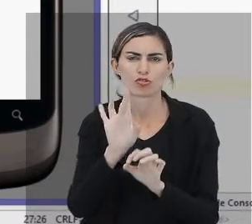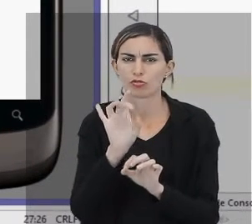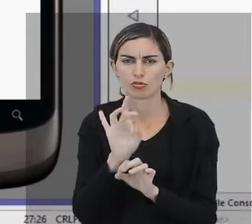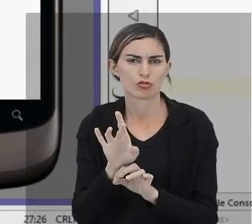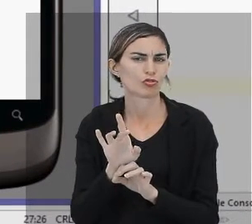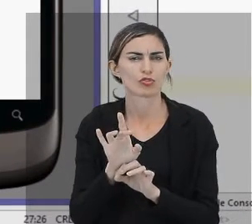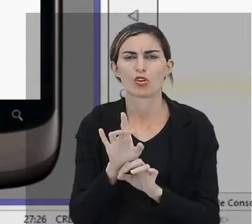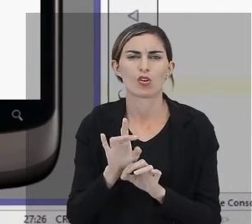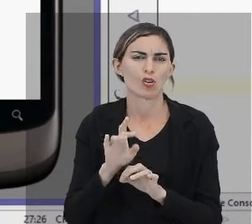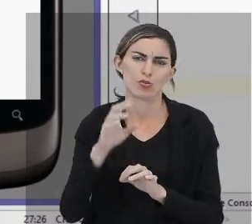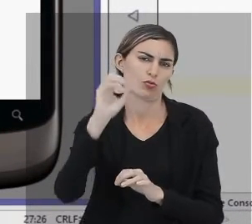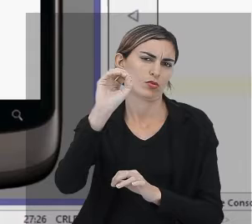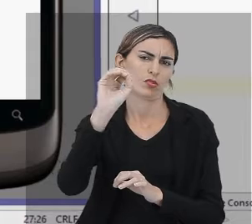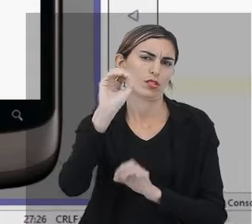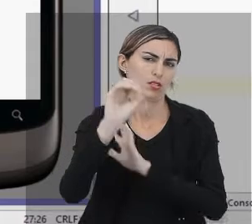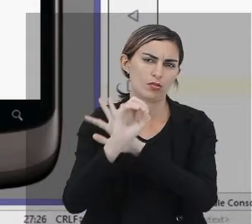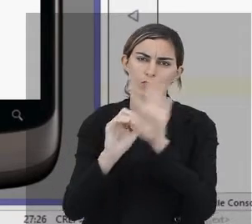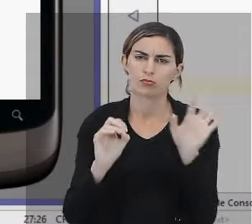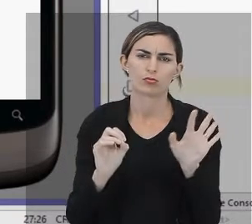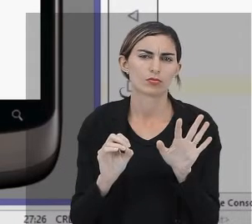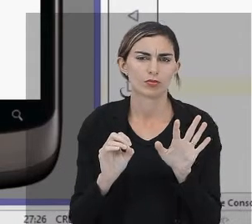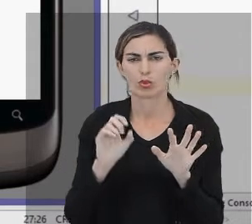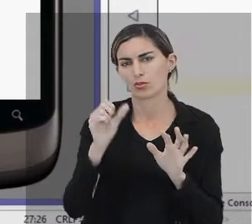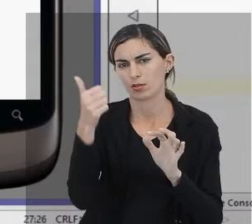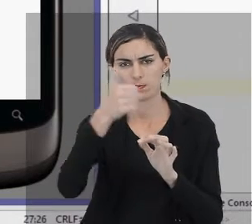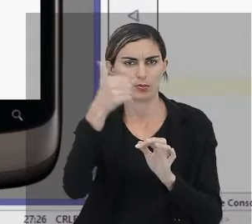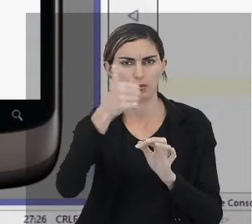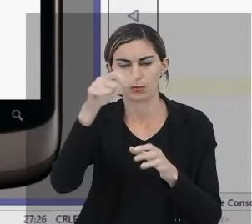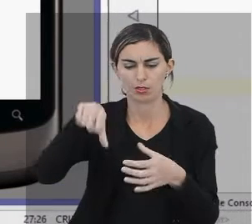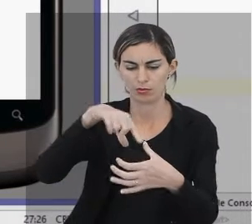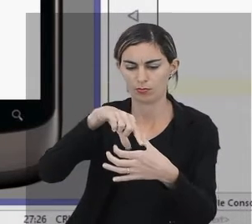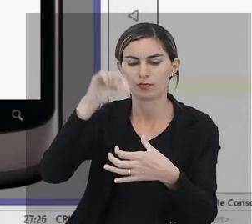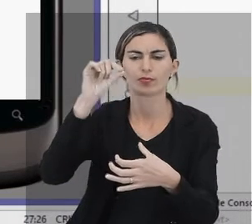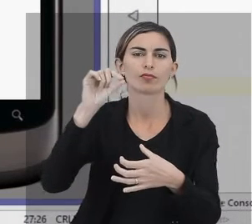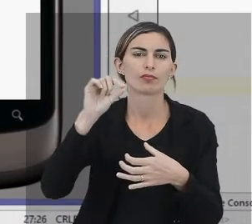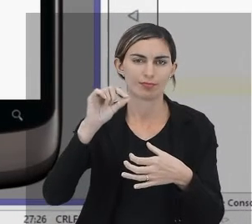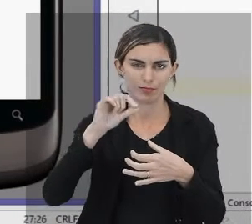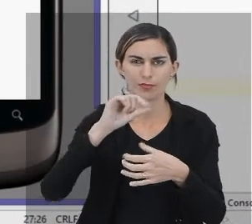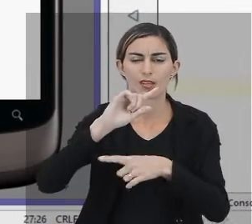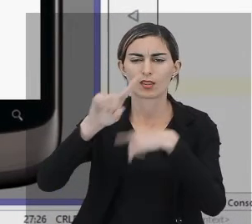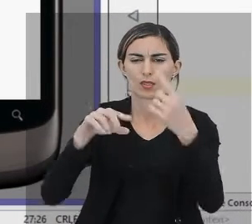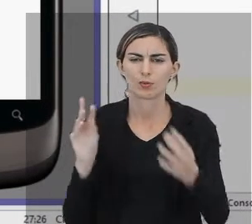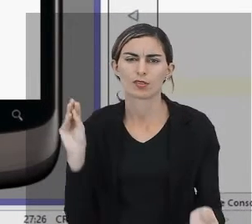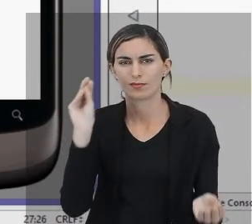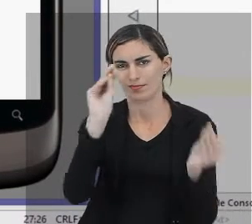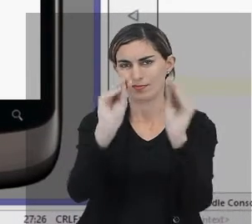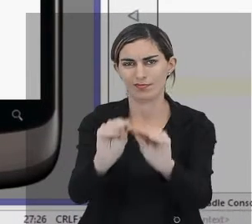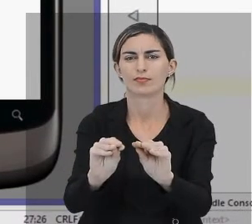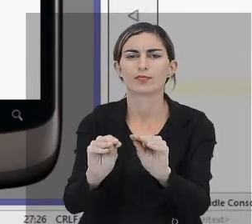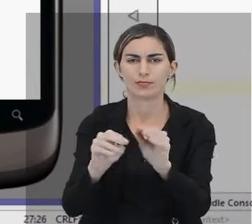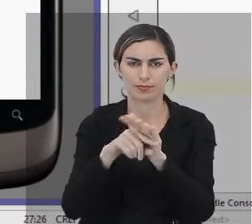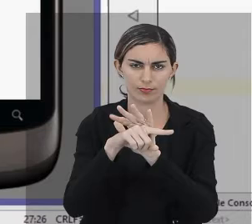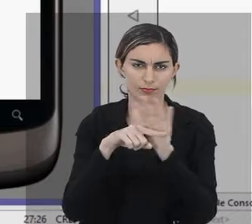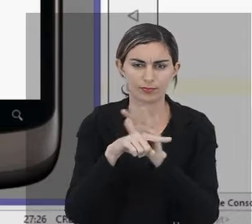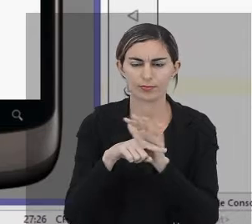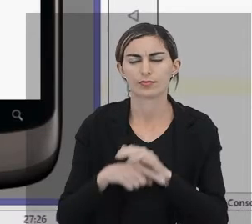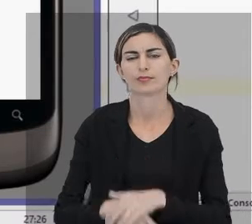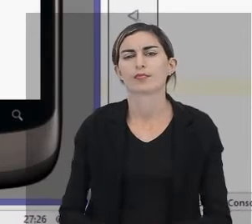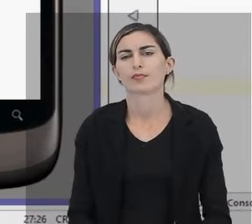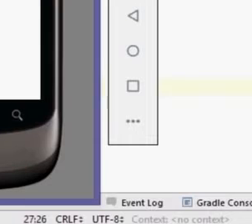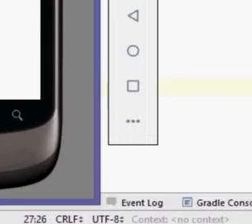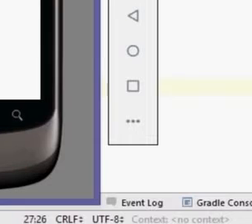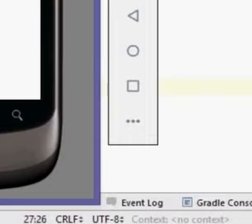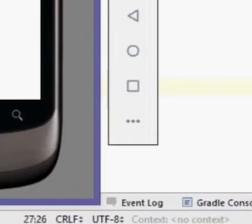apenas o botão 0, se ele fosse o primeiro a ser sorteado. Então ele sorteia e depois verifica.